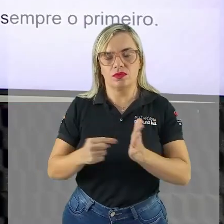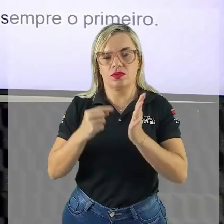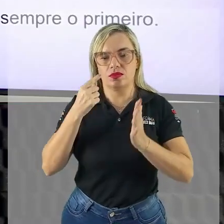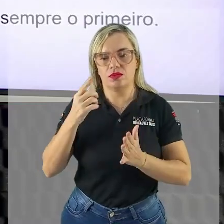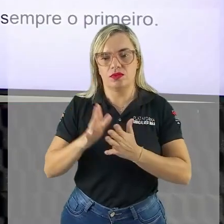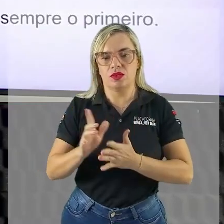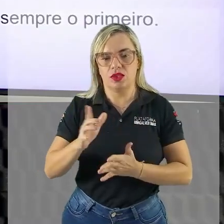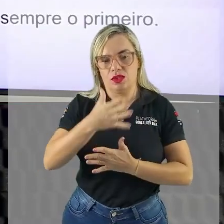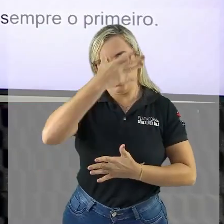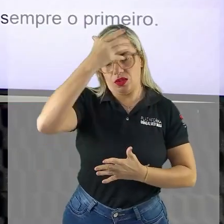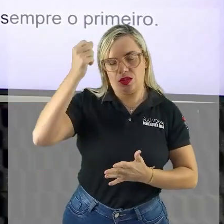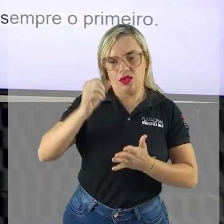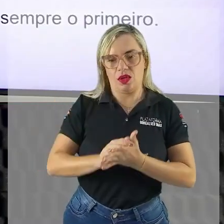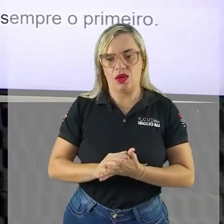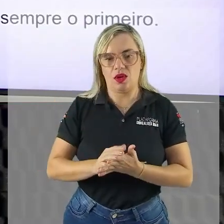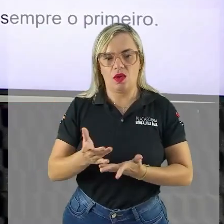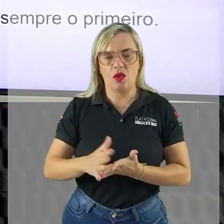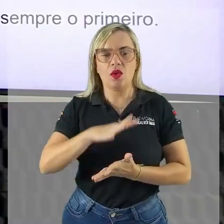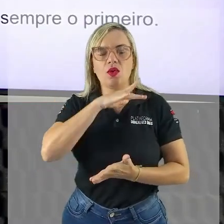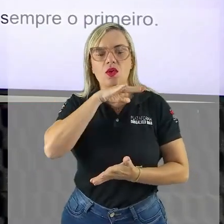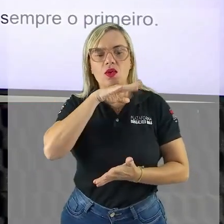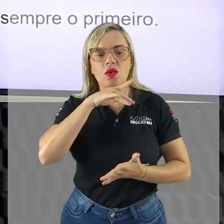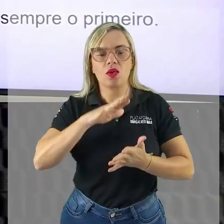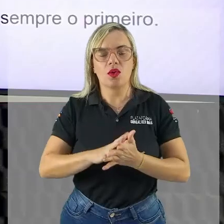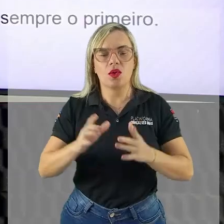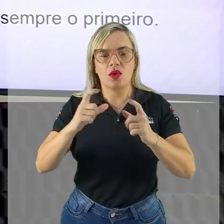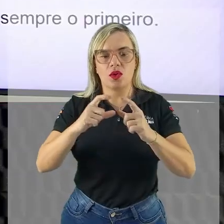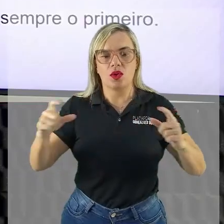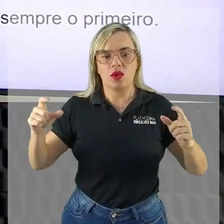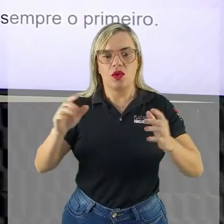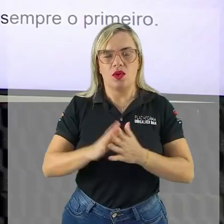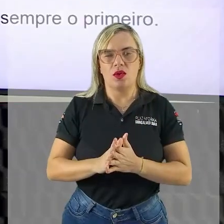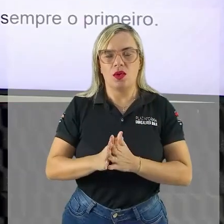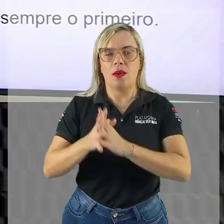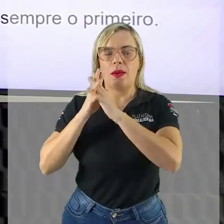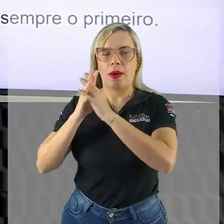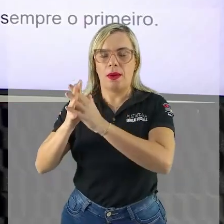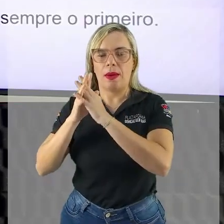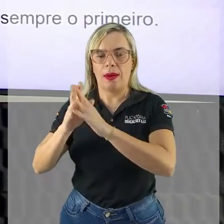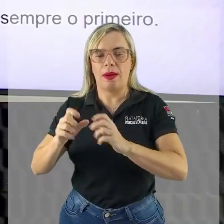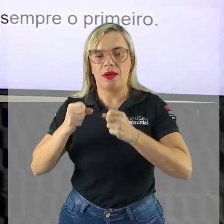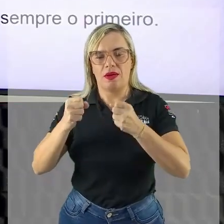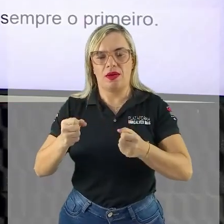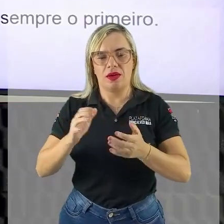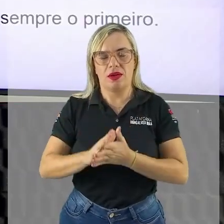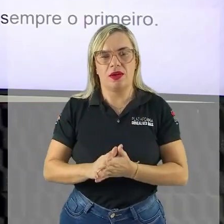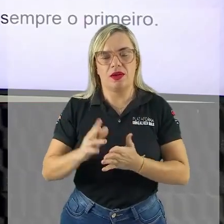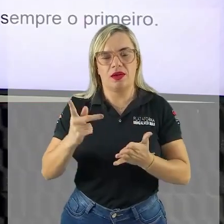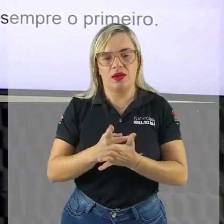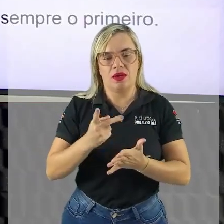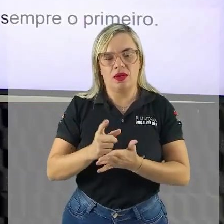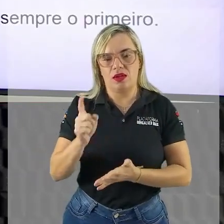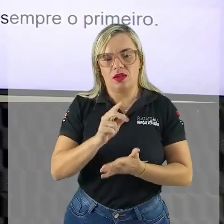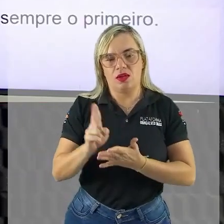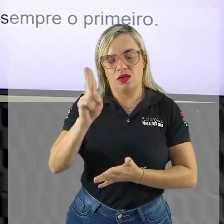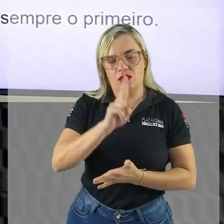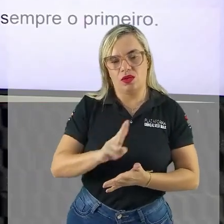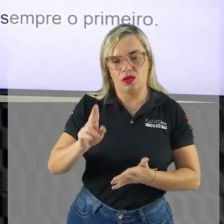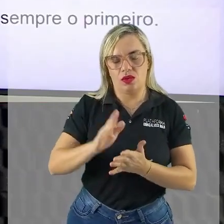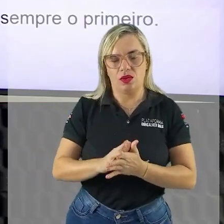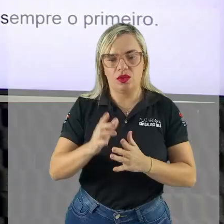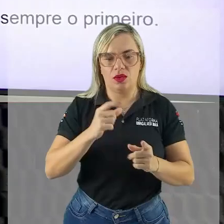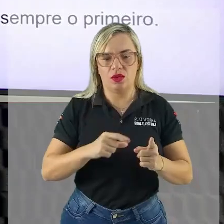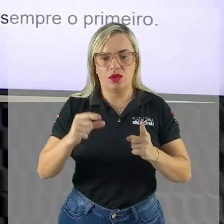com uma pontuação equivocada pode ficar confusa e realmente fica, tá? Atenção, não use palavras